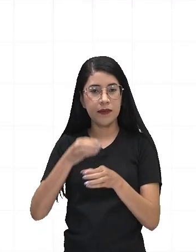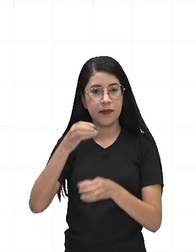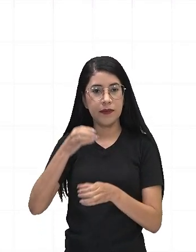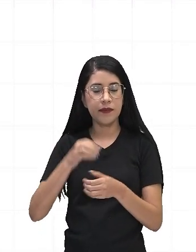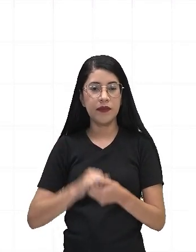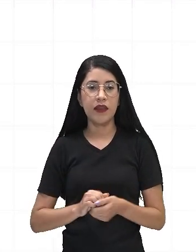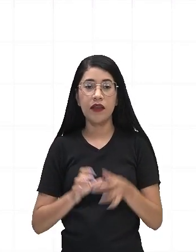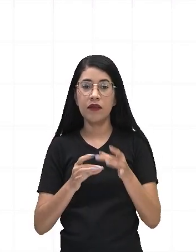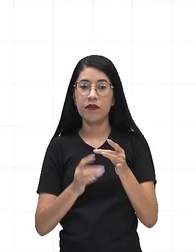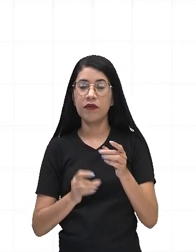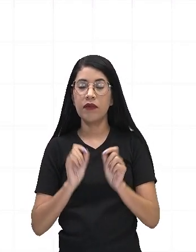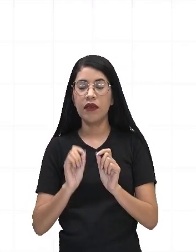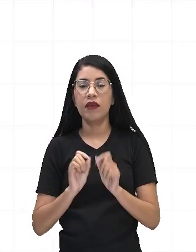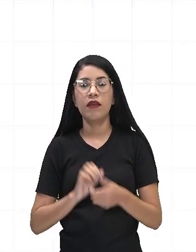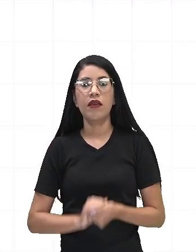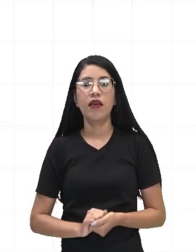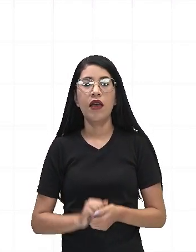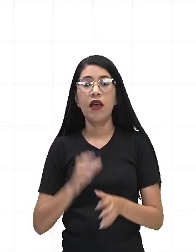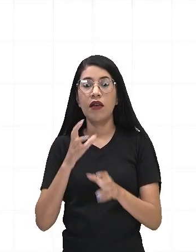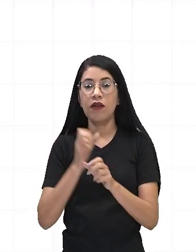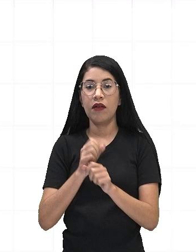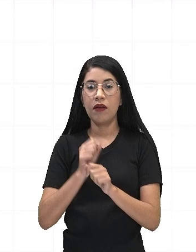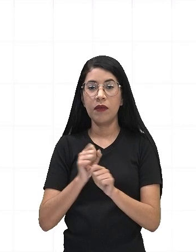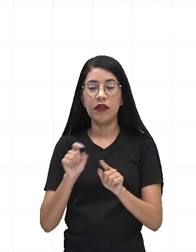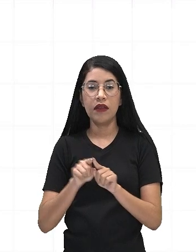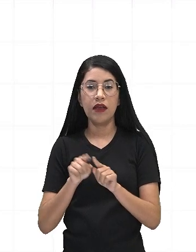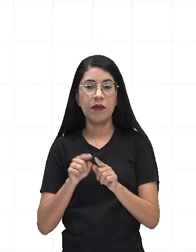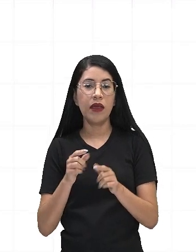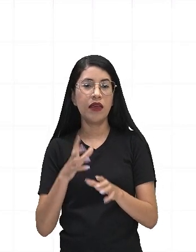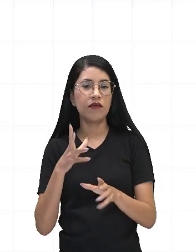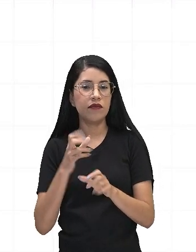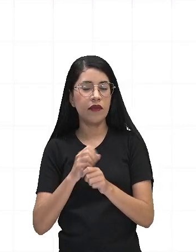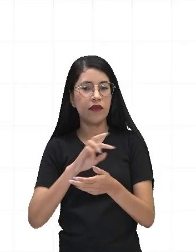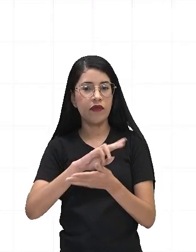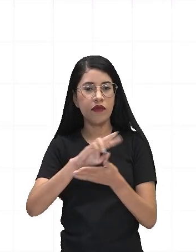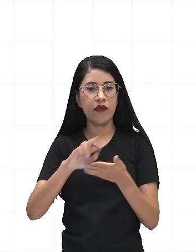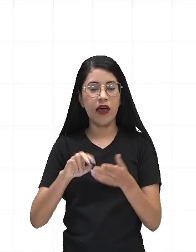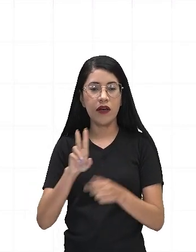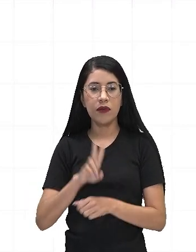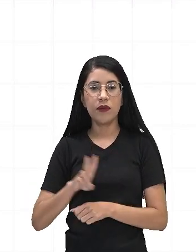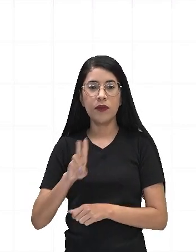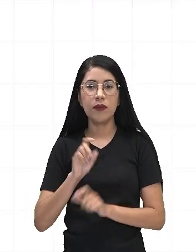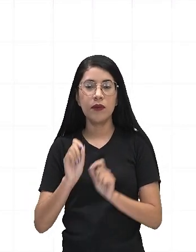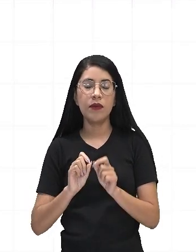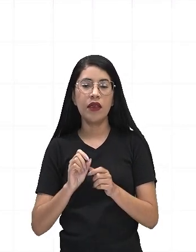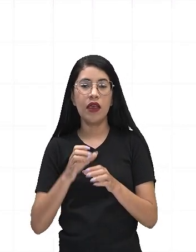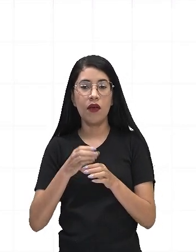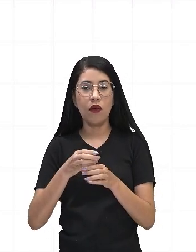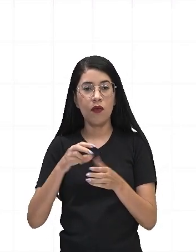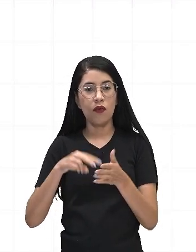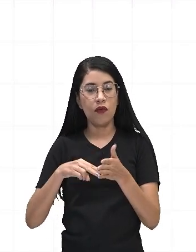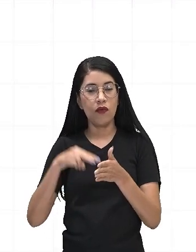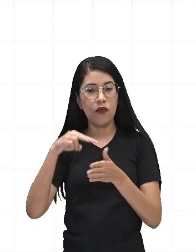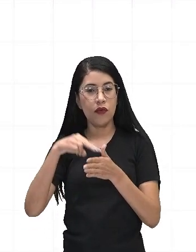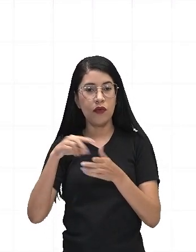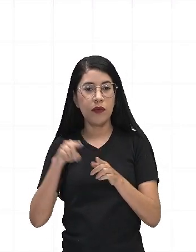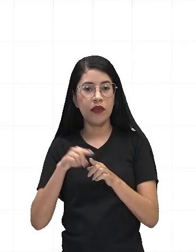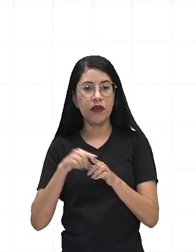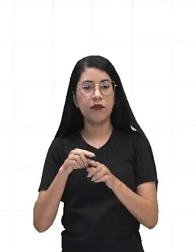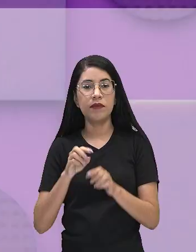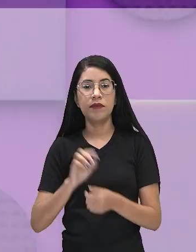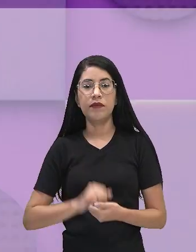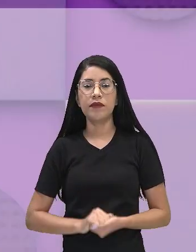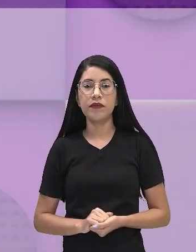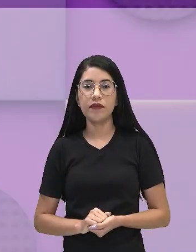detalhamento, resolução e elaboração de problemas com volume de prismas e cilindros